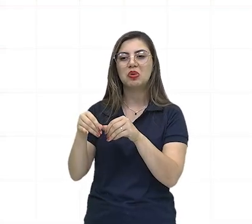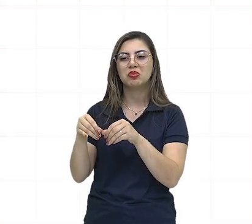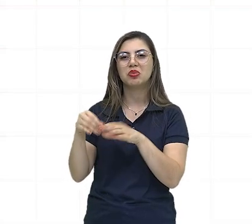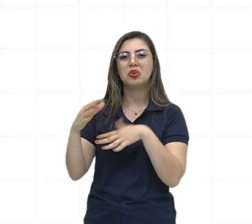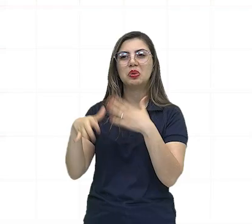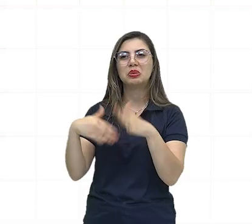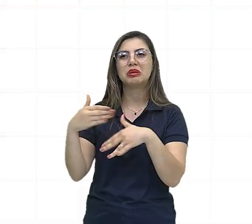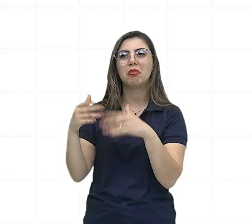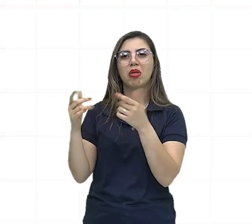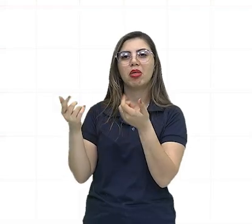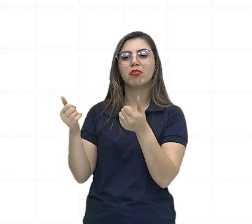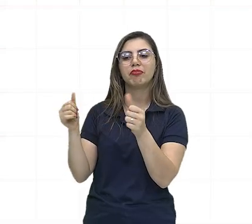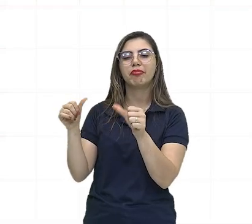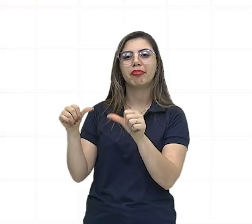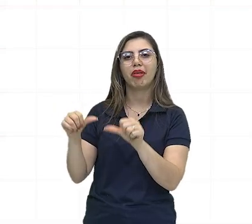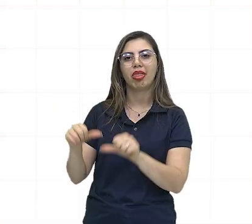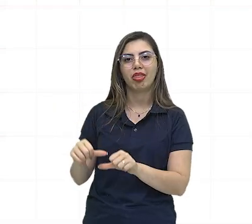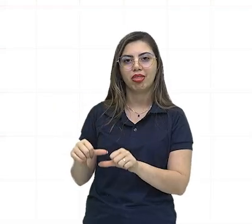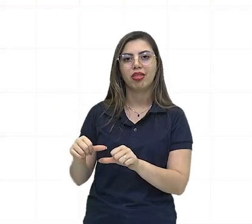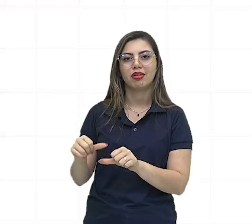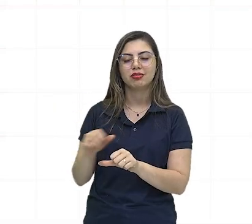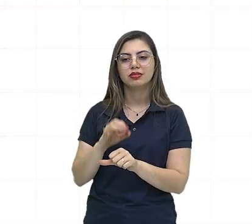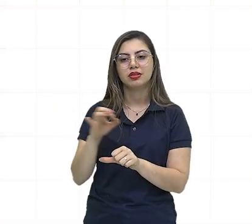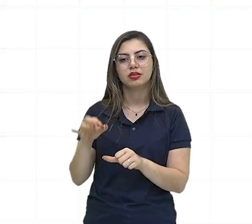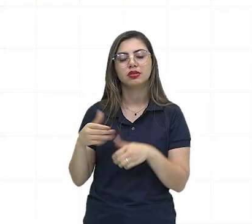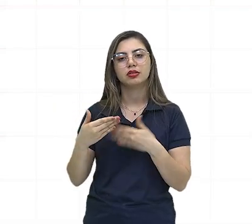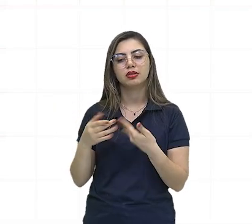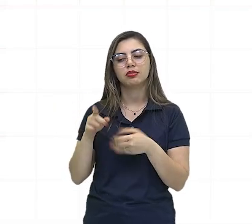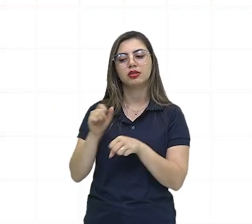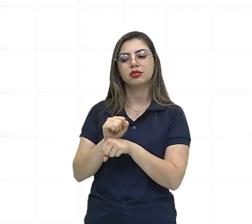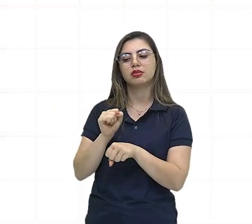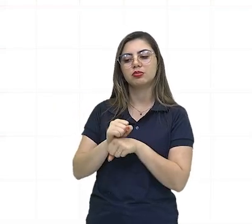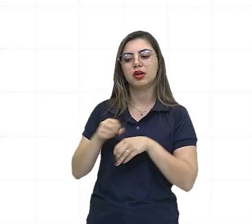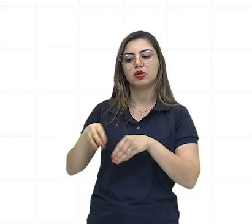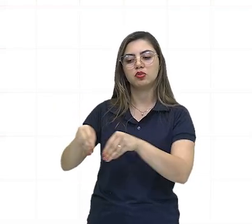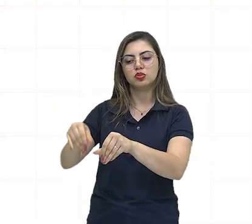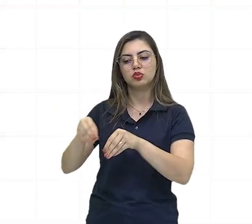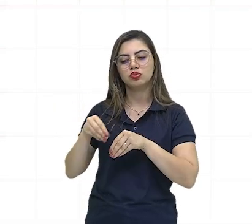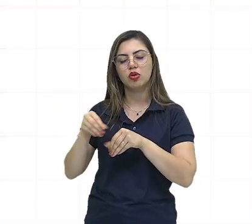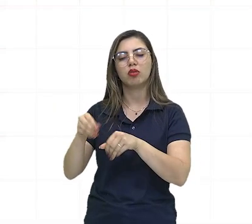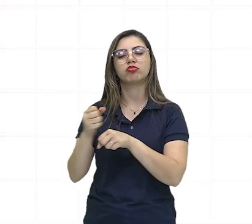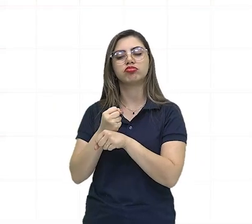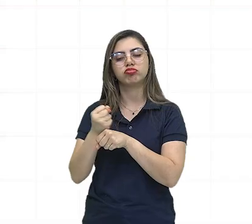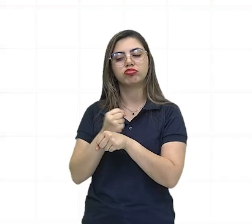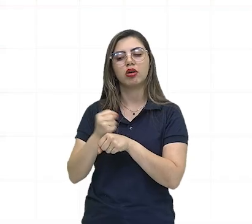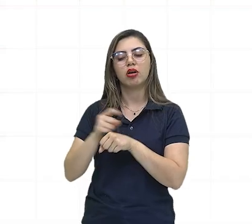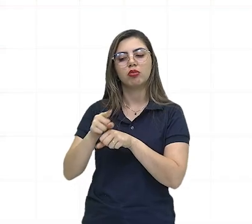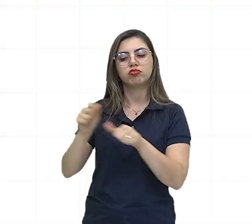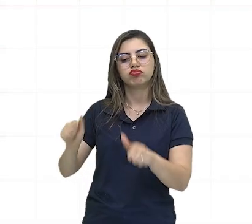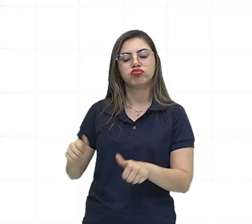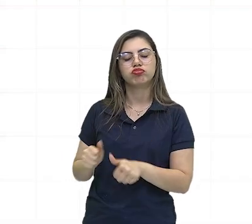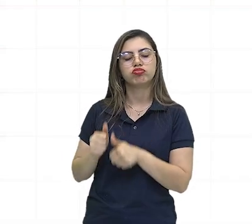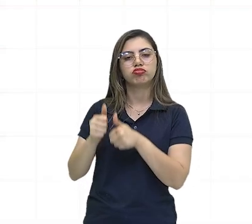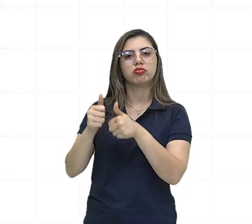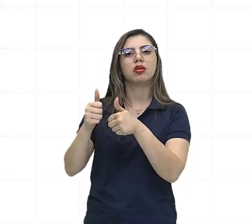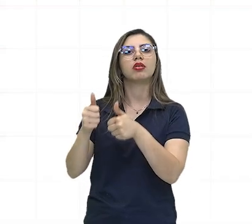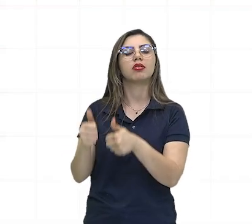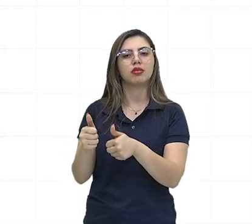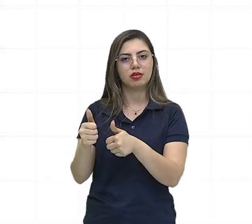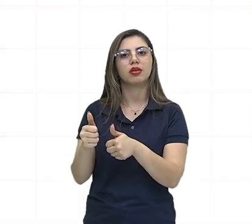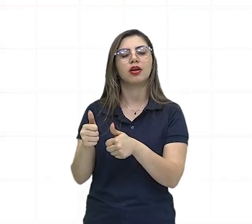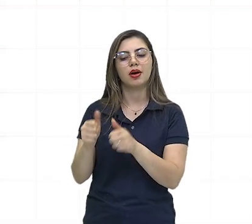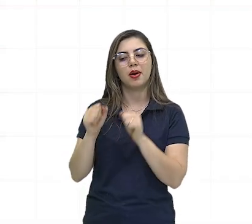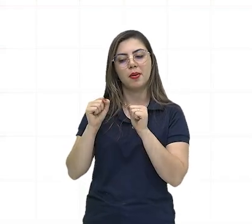ele vai deixar esse solo, né, se regenerar, deixando esse solo por um tempo